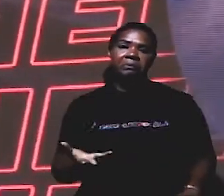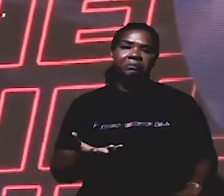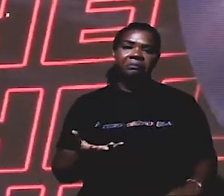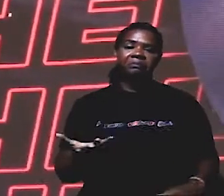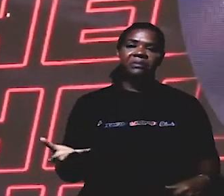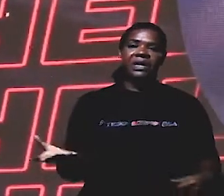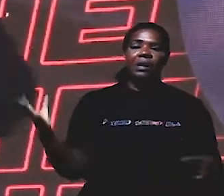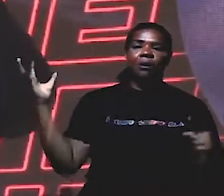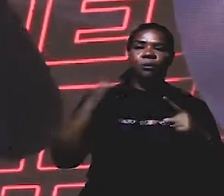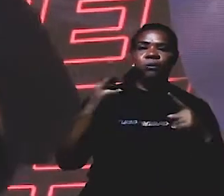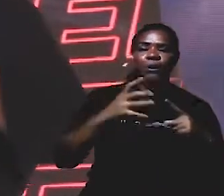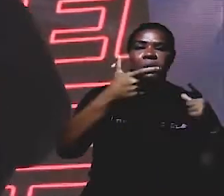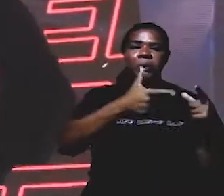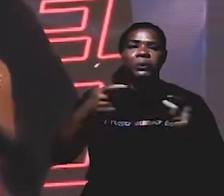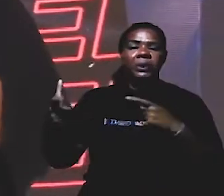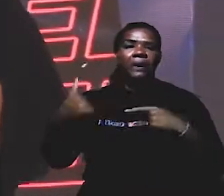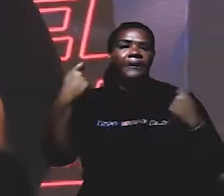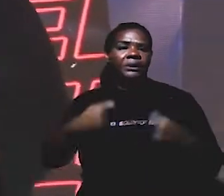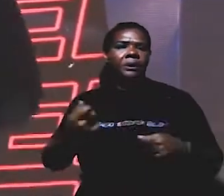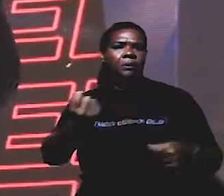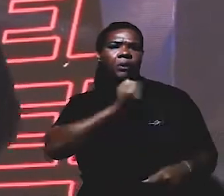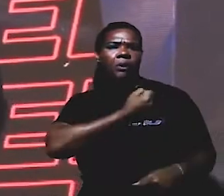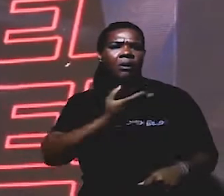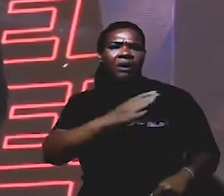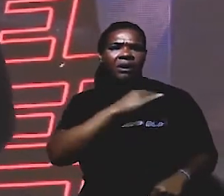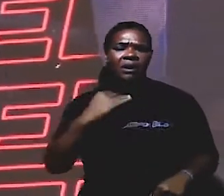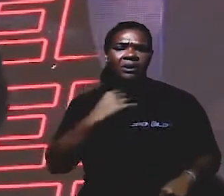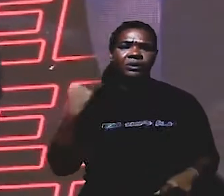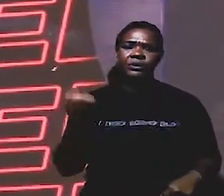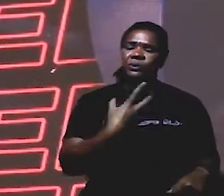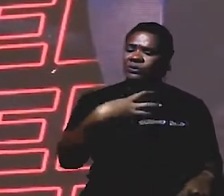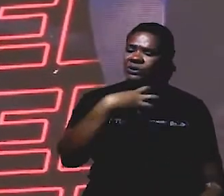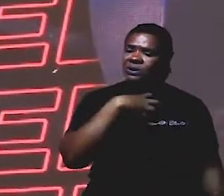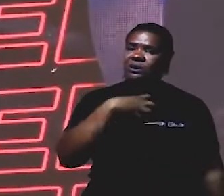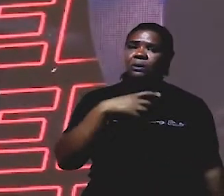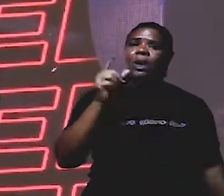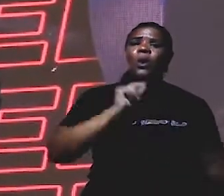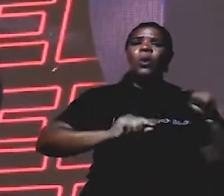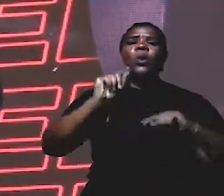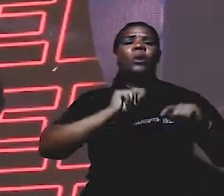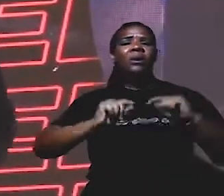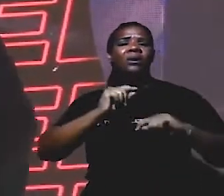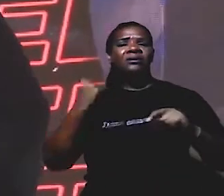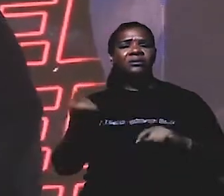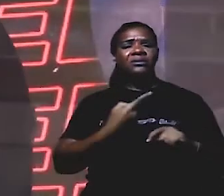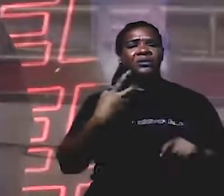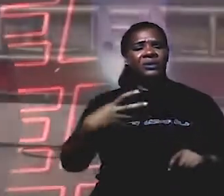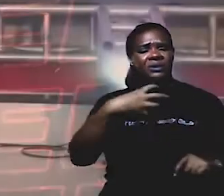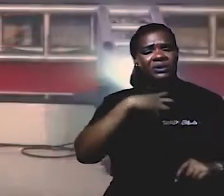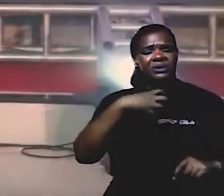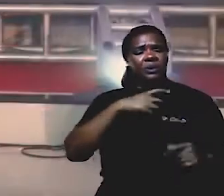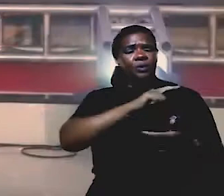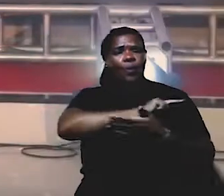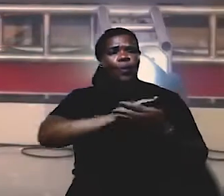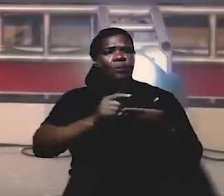Pessoas que querem o nosso lugar precisam morrer. Não, o nosso sentimento de insegurança precisa morrer.